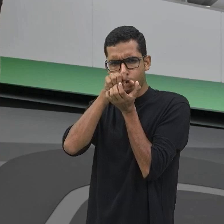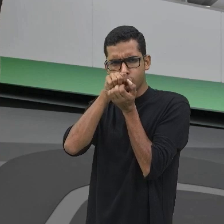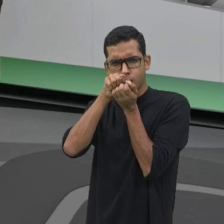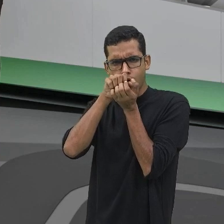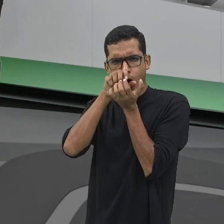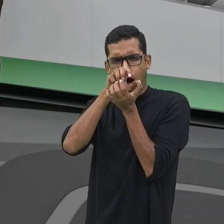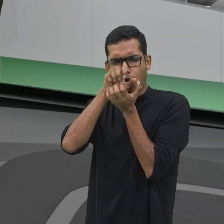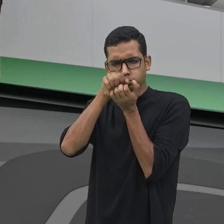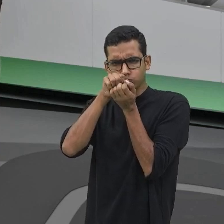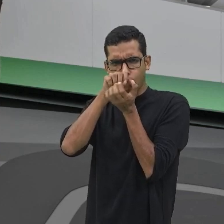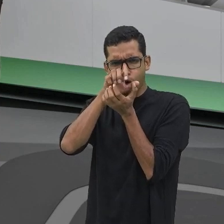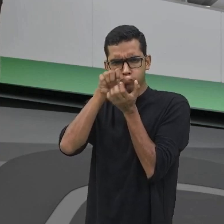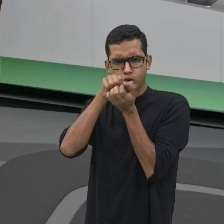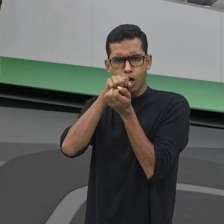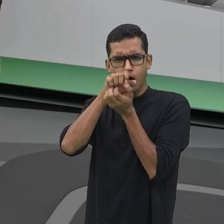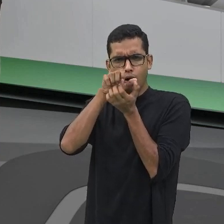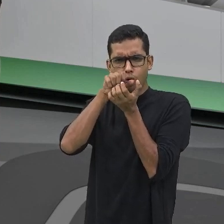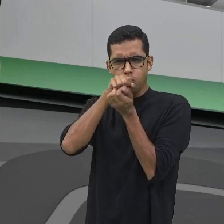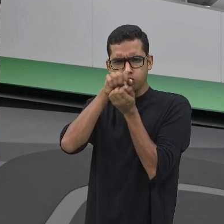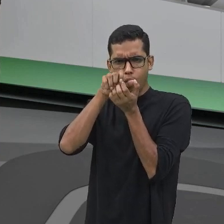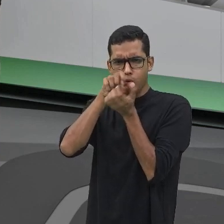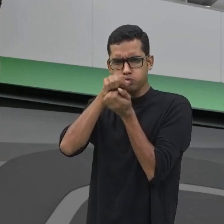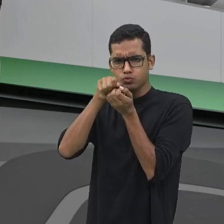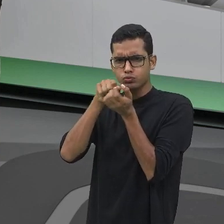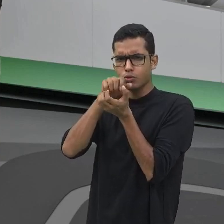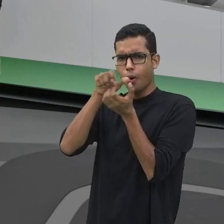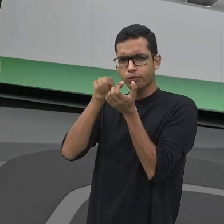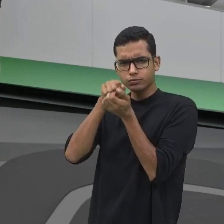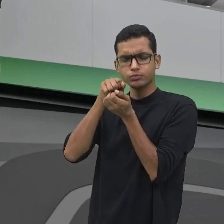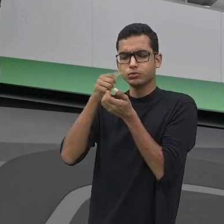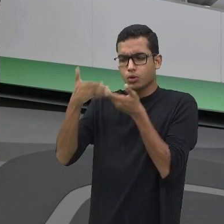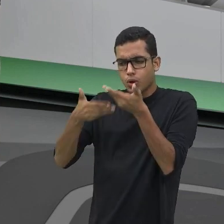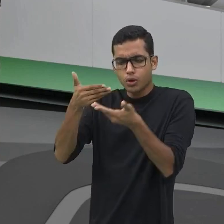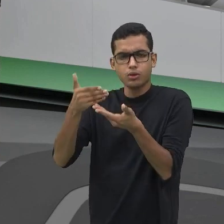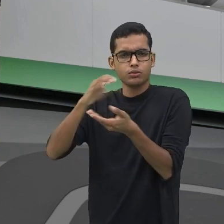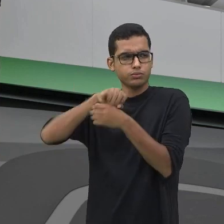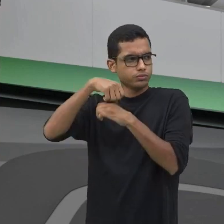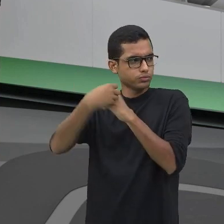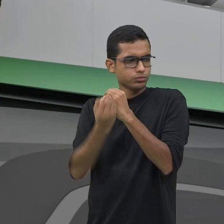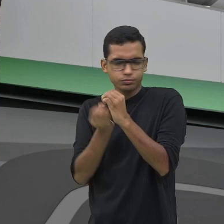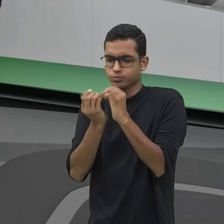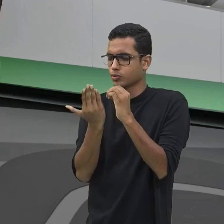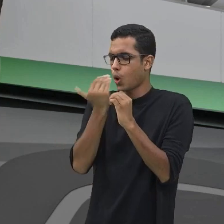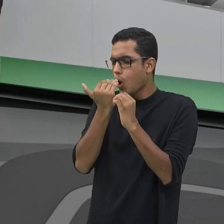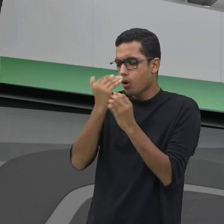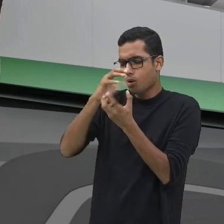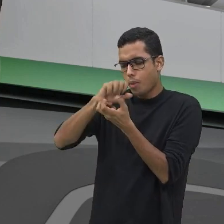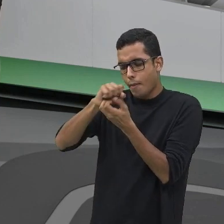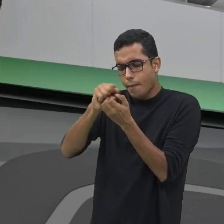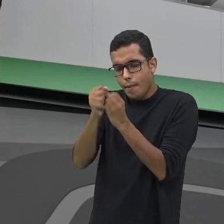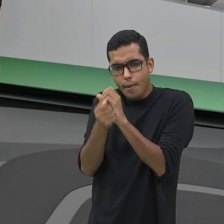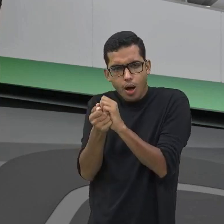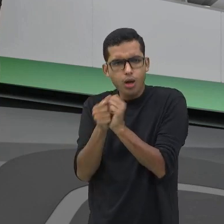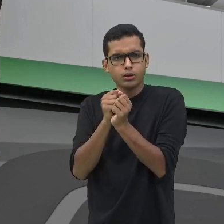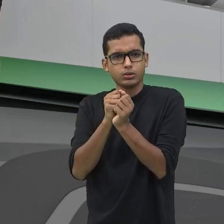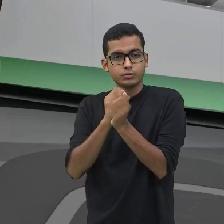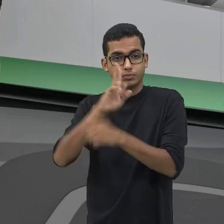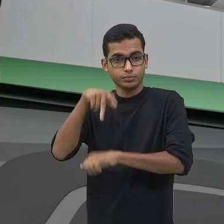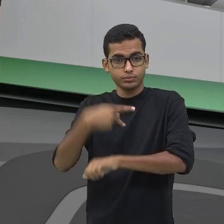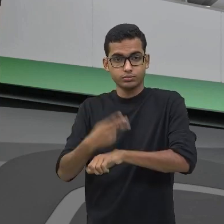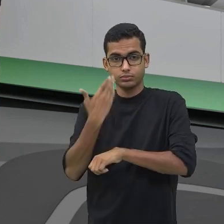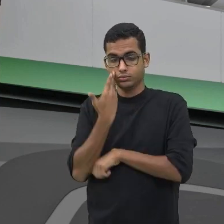É lá na boca que vai começar a quebrar as moléculas. E outra coisa importante, você está vendo aqui,